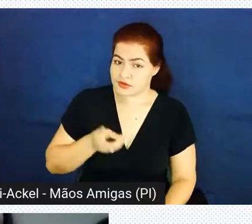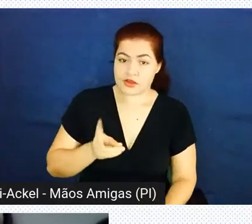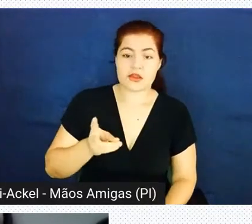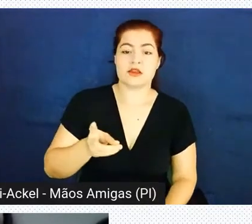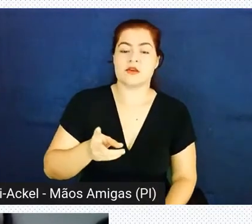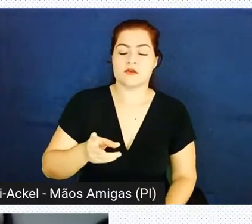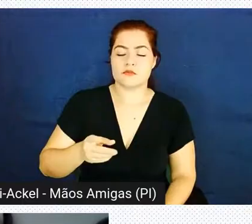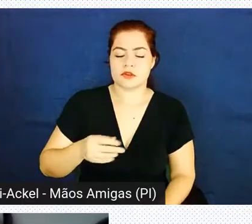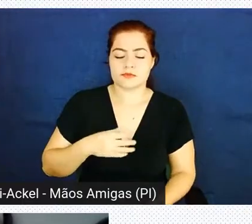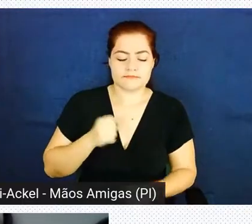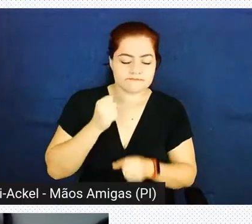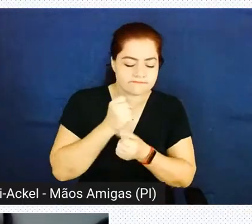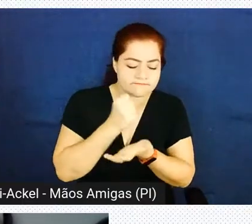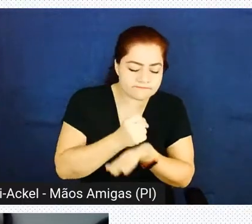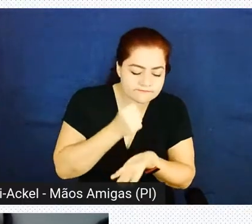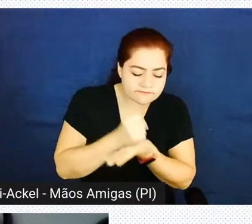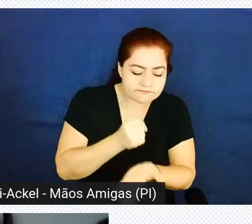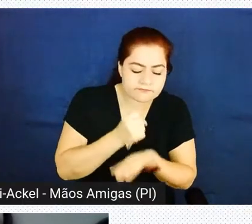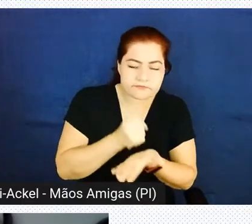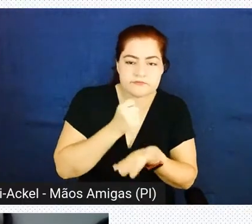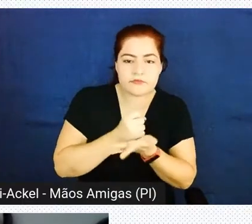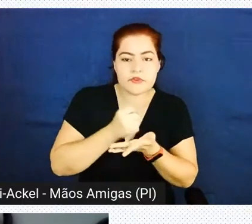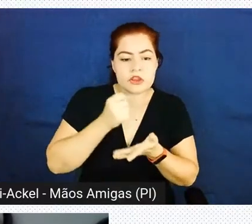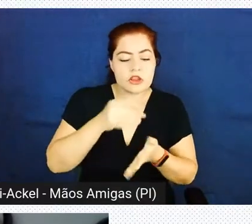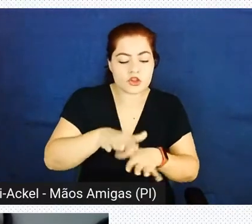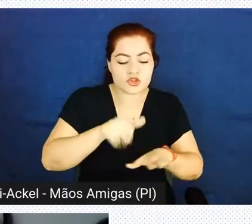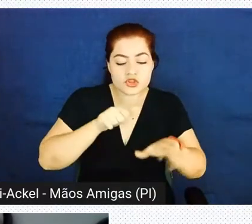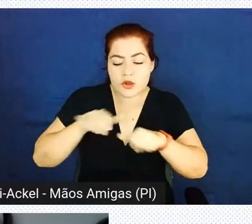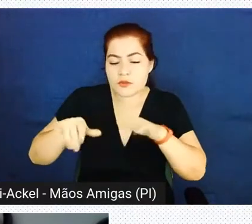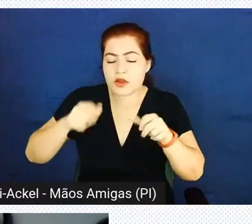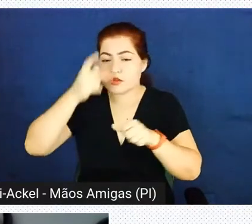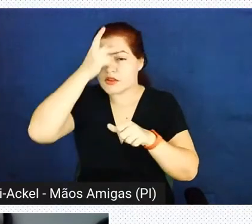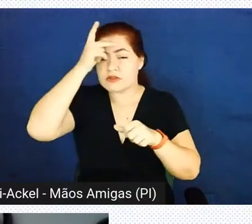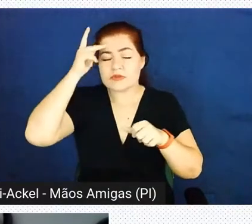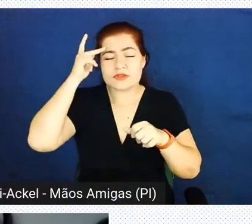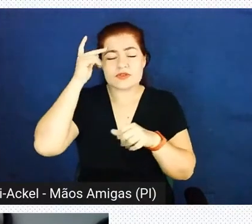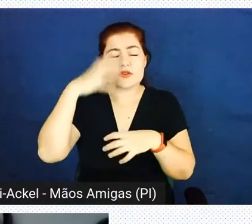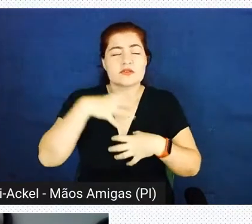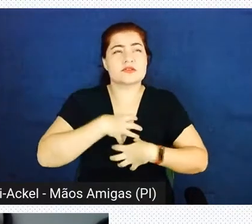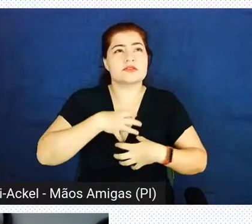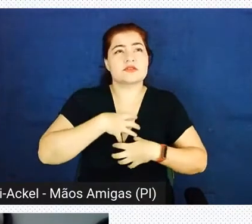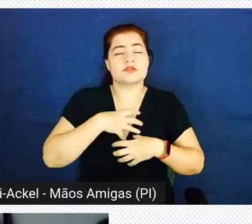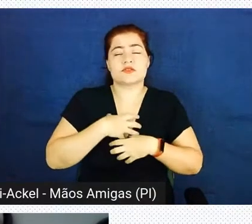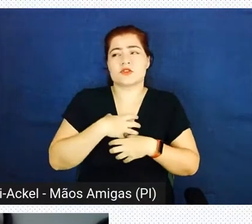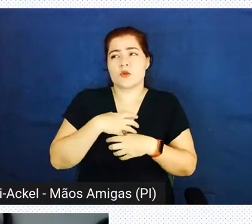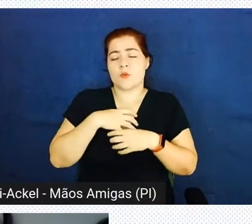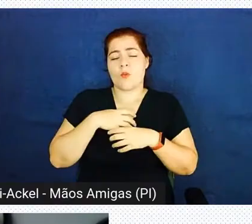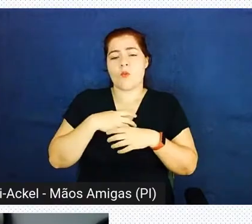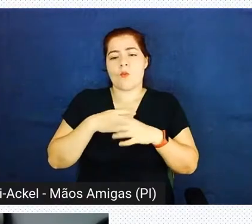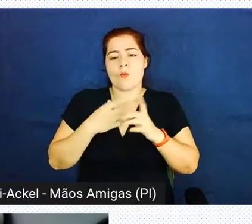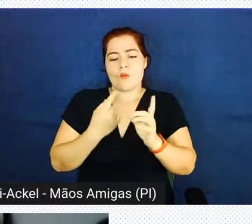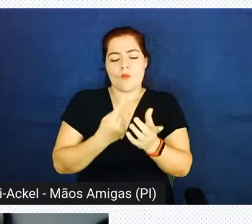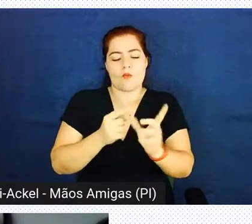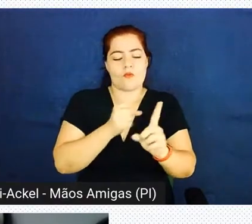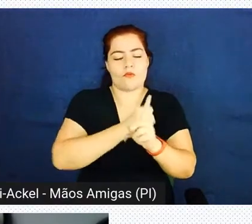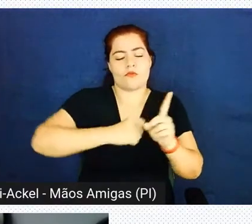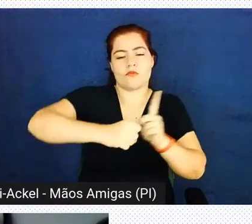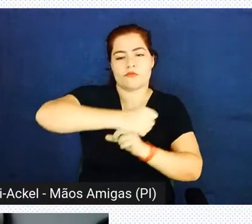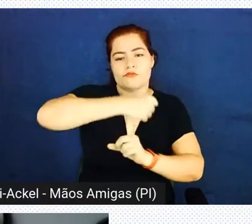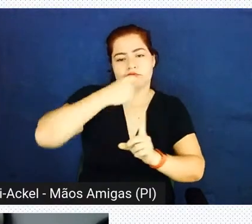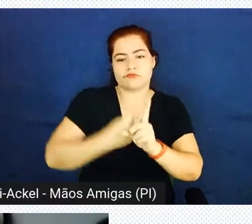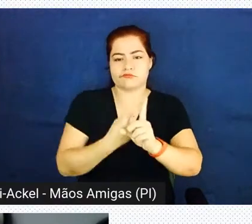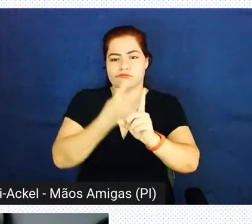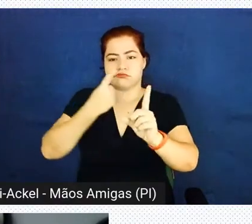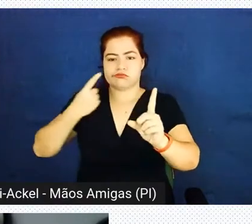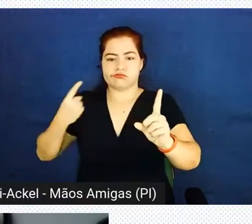estavam esquecidos, naqueles que se sentiam excluídos daquela sociedade. E a